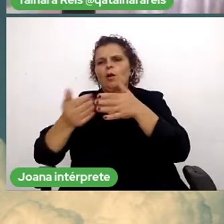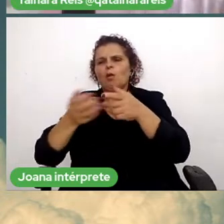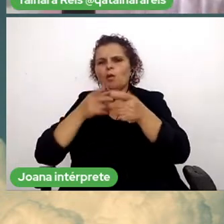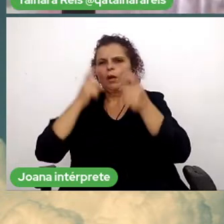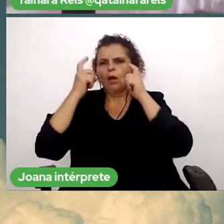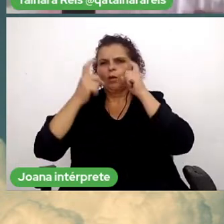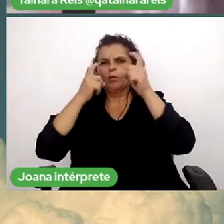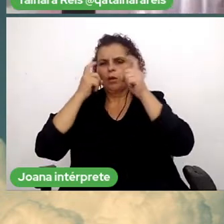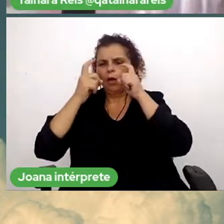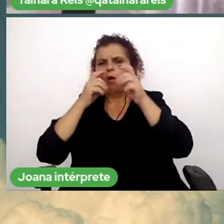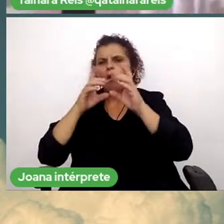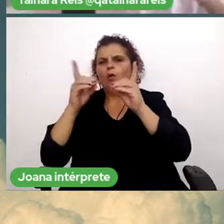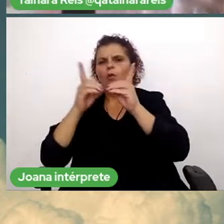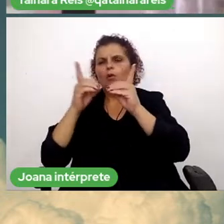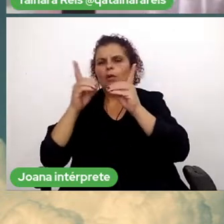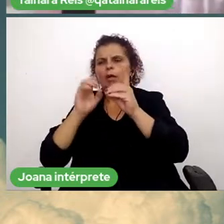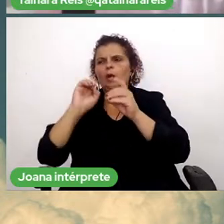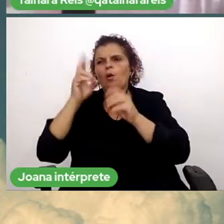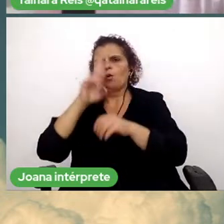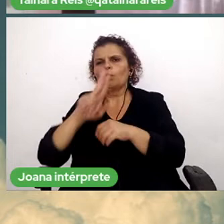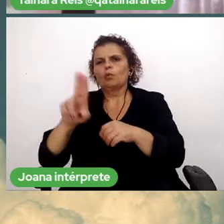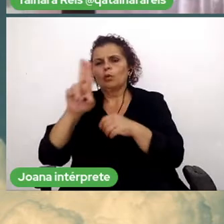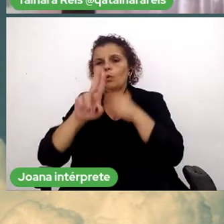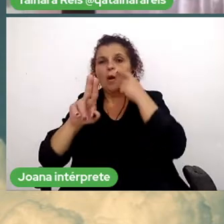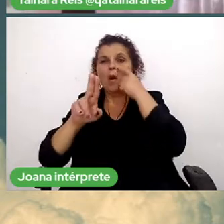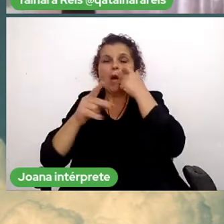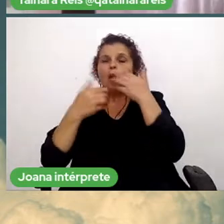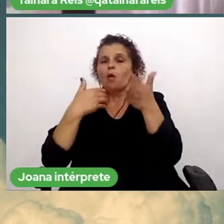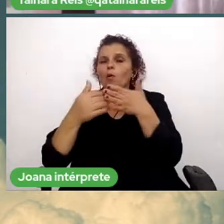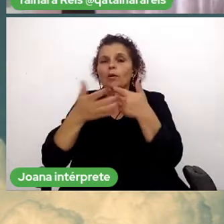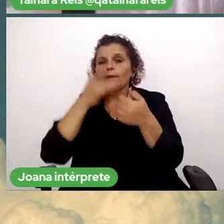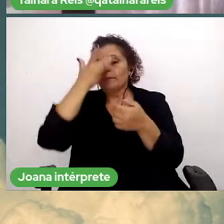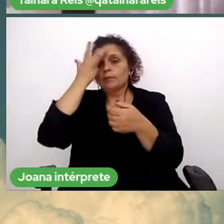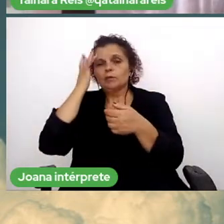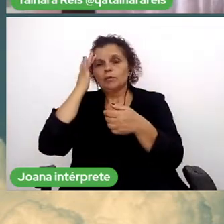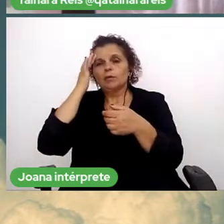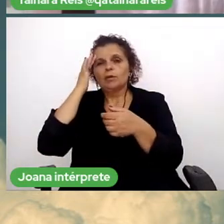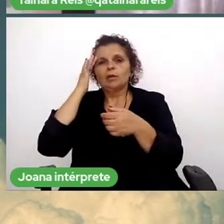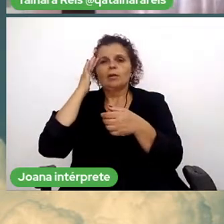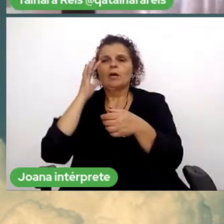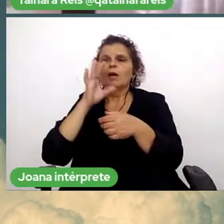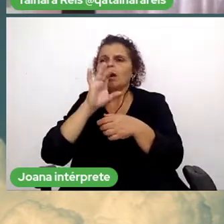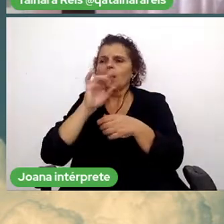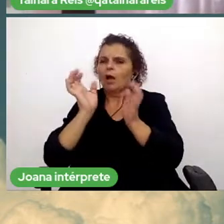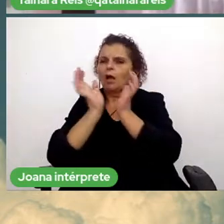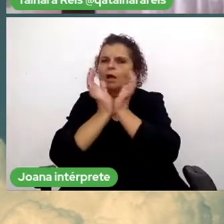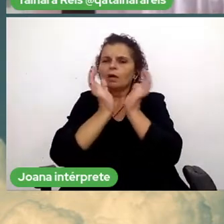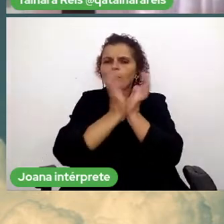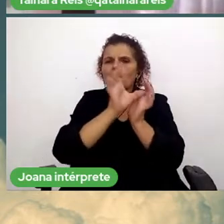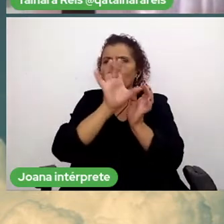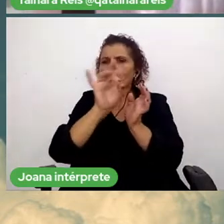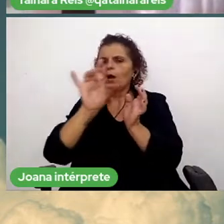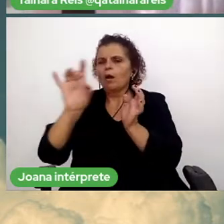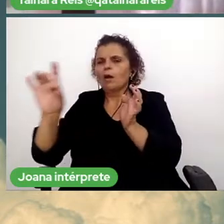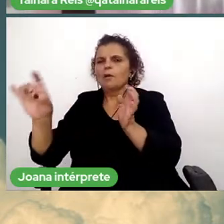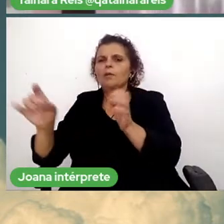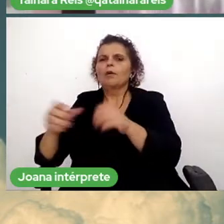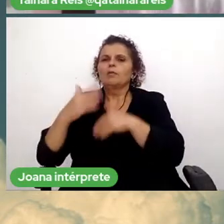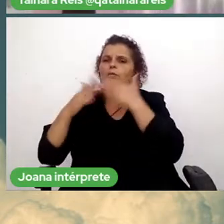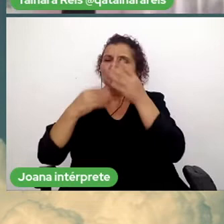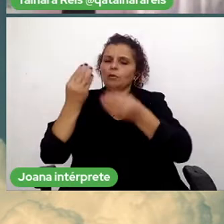com cliente, seja com usuários, seja com quaisquer pessoas, cada pessoa do time, a pessoa desenvolvedora, a pessoa analista